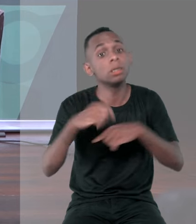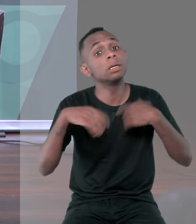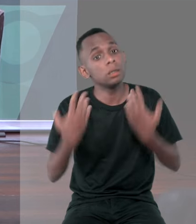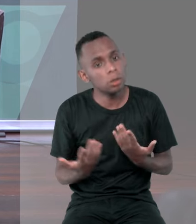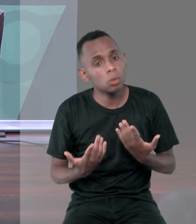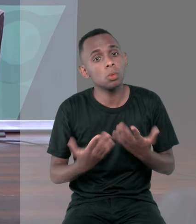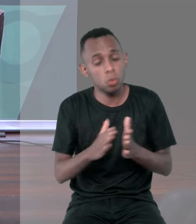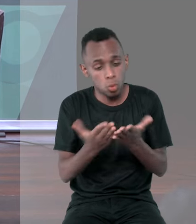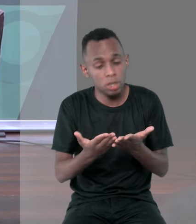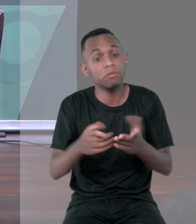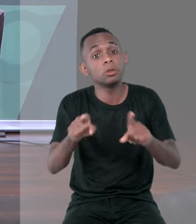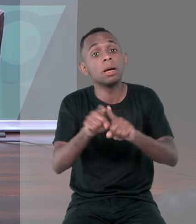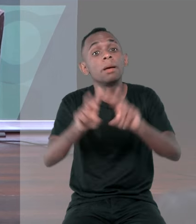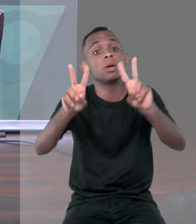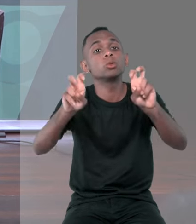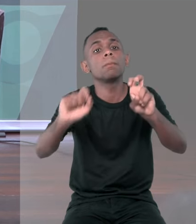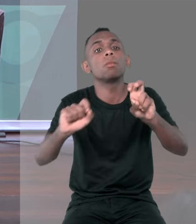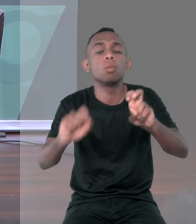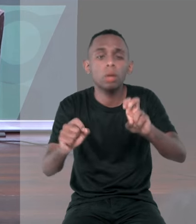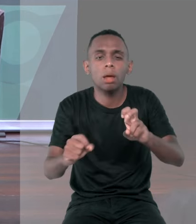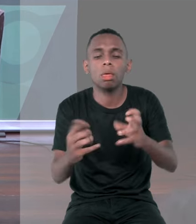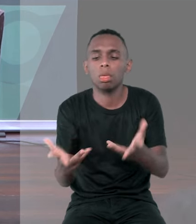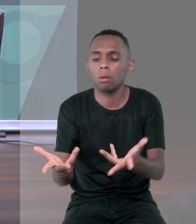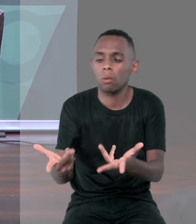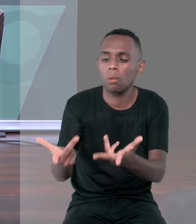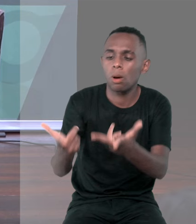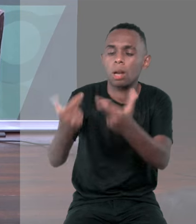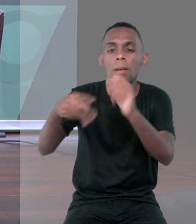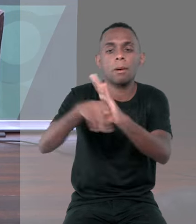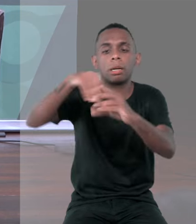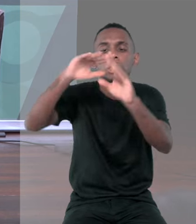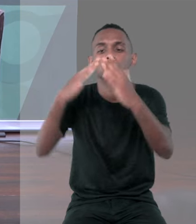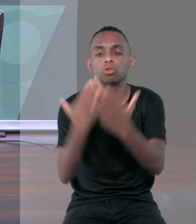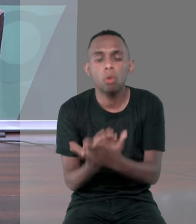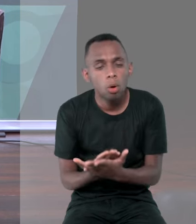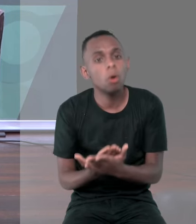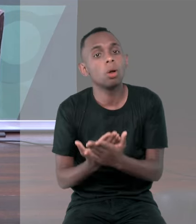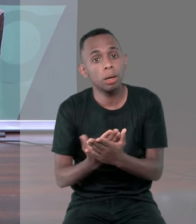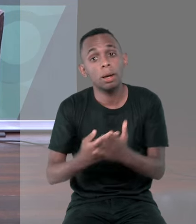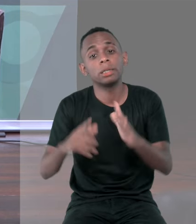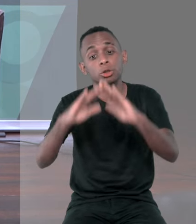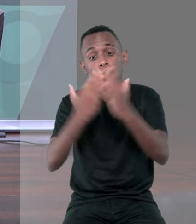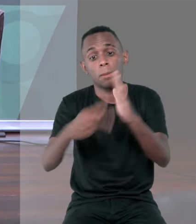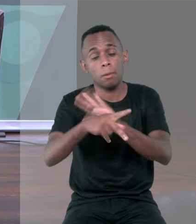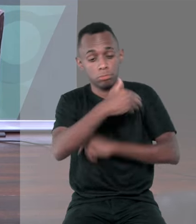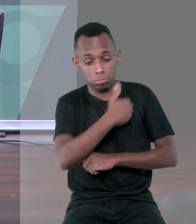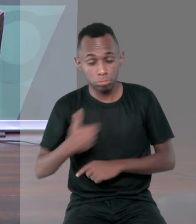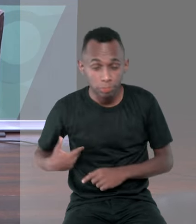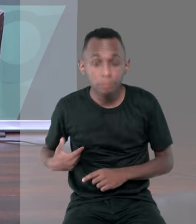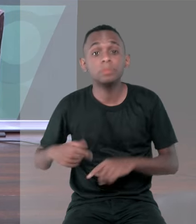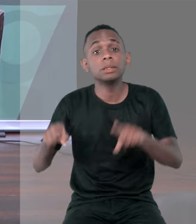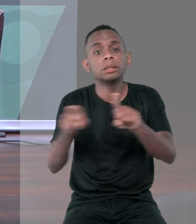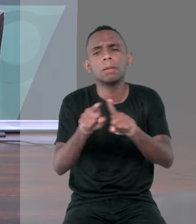livro trata também da questão da qualidade das escolas, né? Das escolas públicas, e